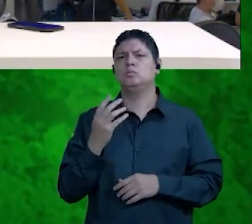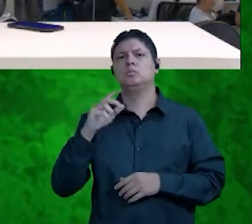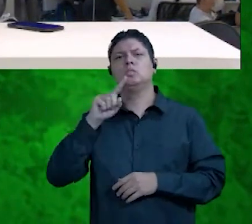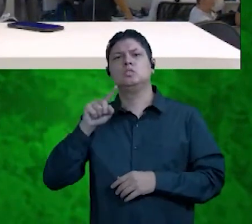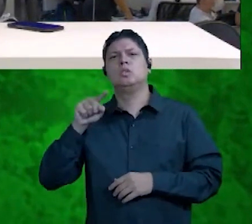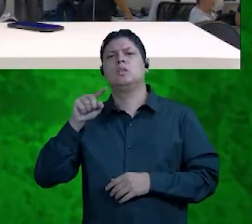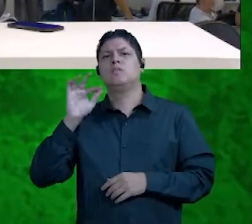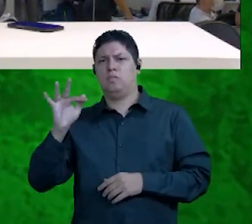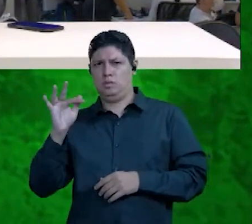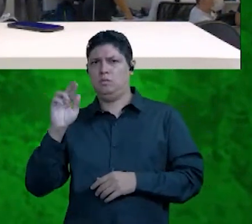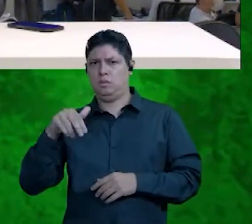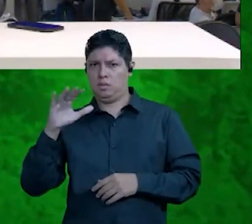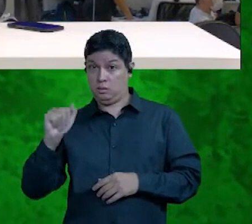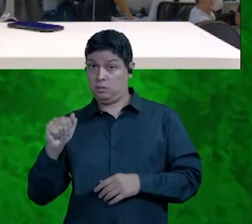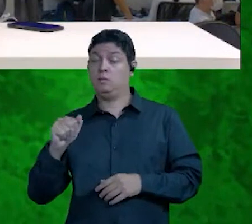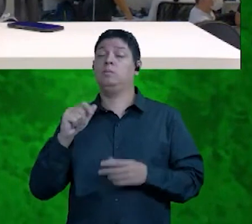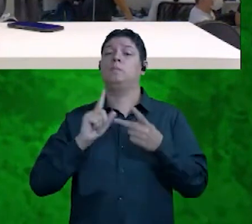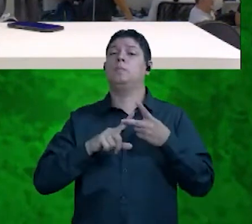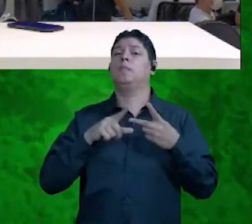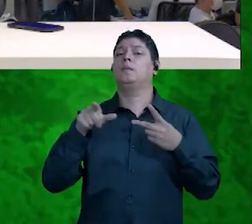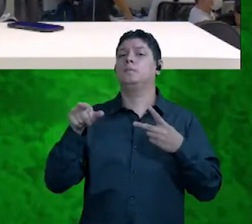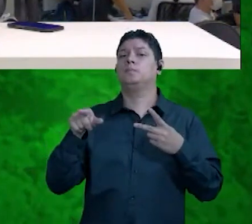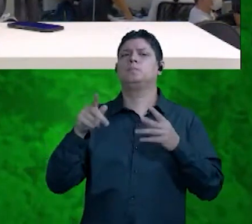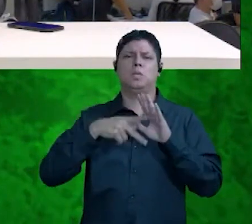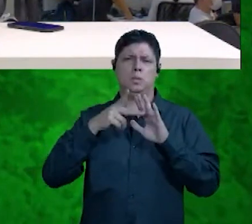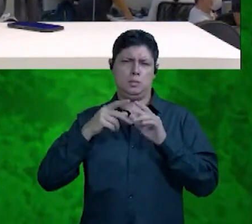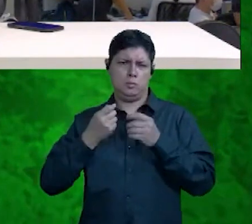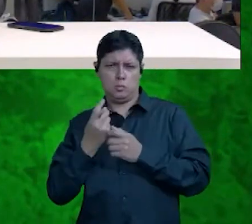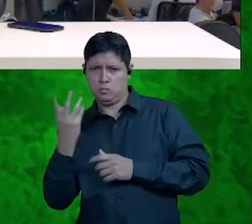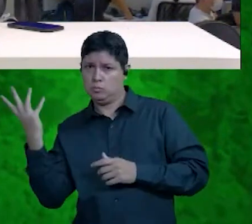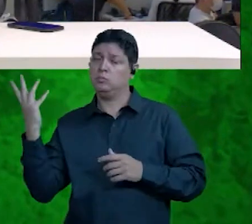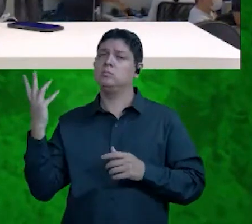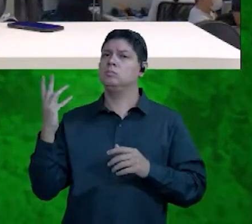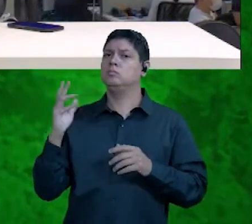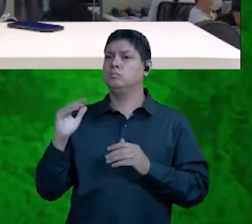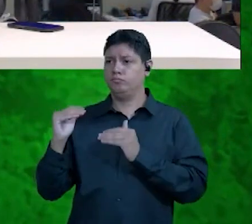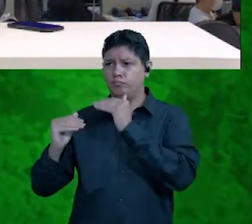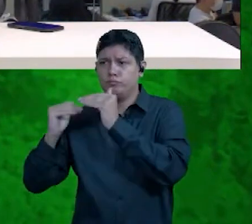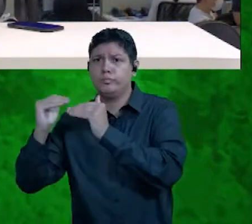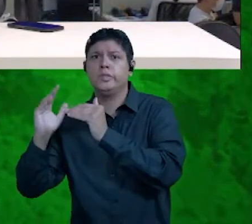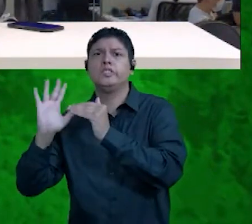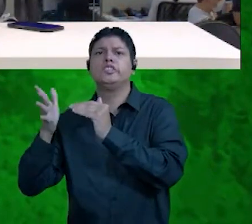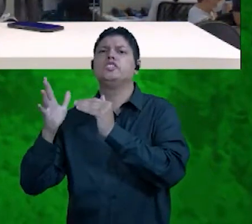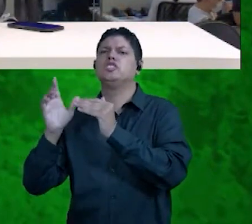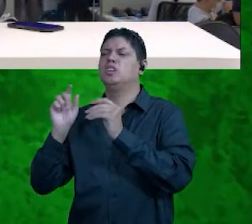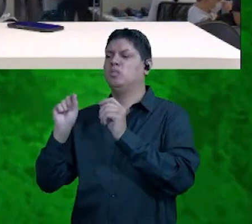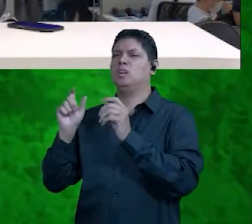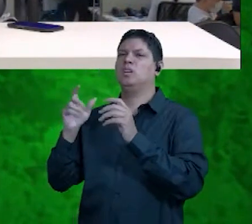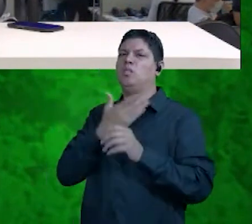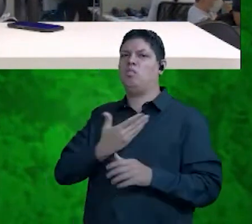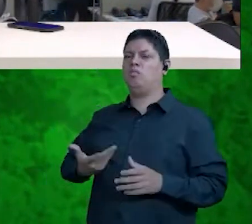isso. Tudo isso foi destruído, tudo isso foi desmontado. E, infelizmente, né, o PT tem essa tradição de entupir com